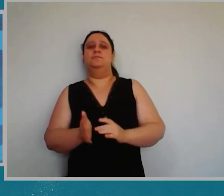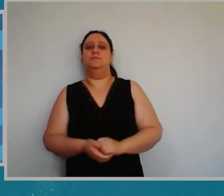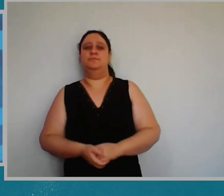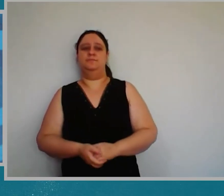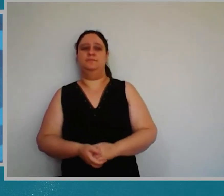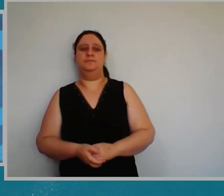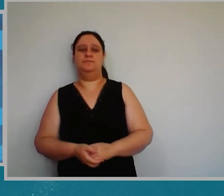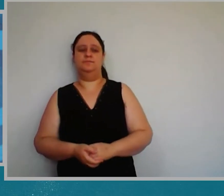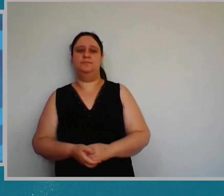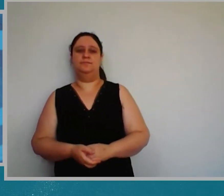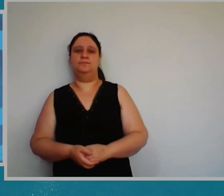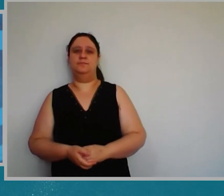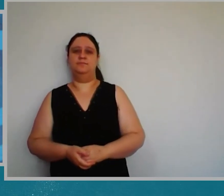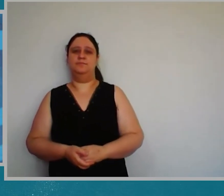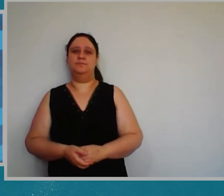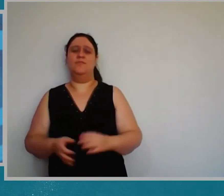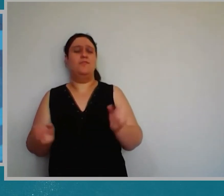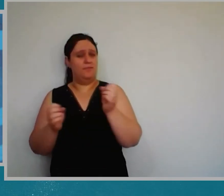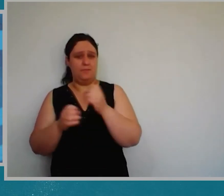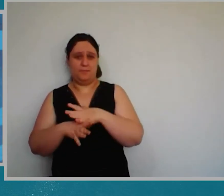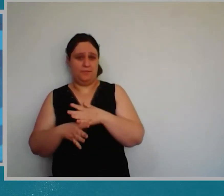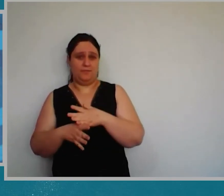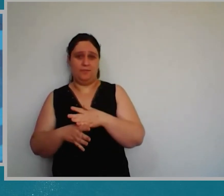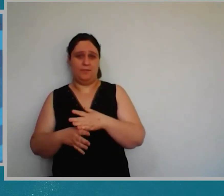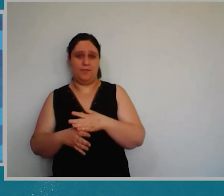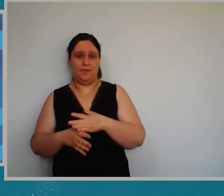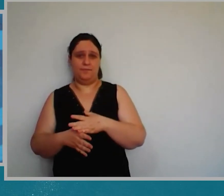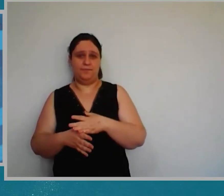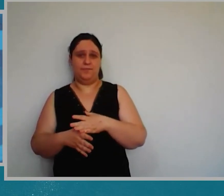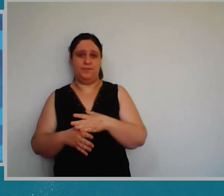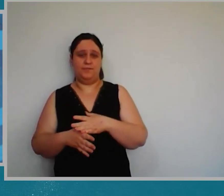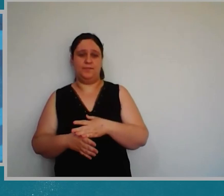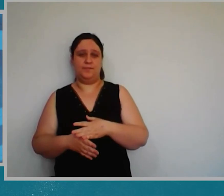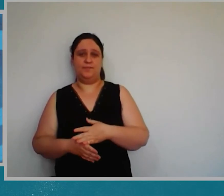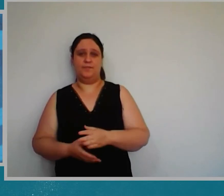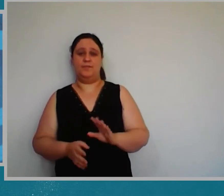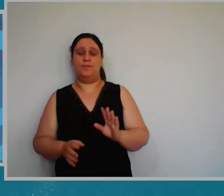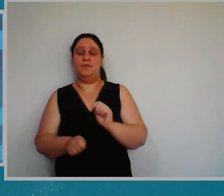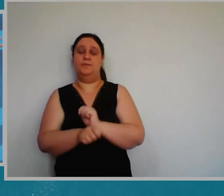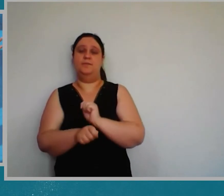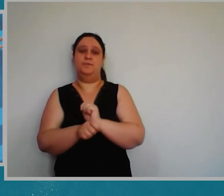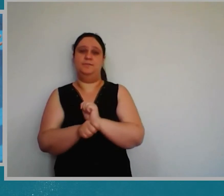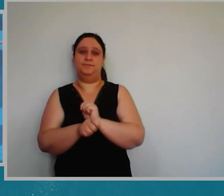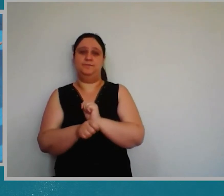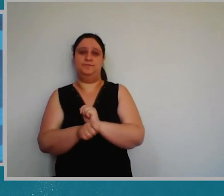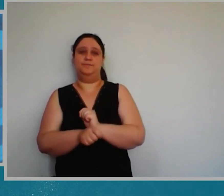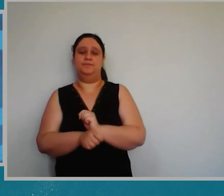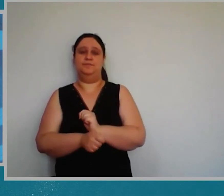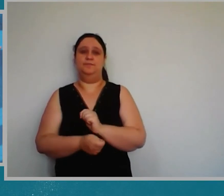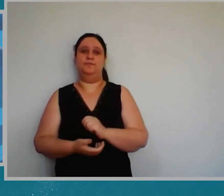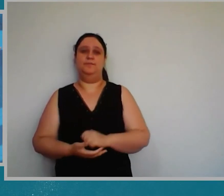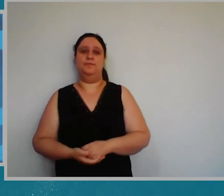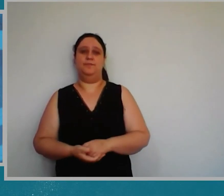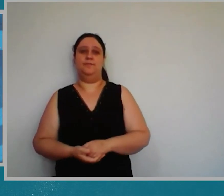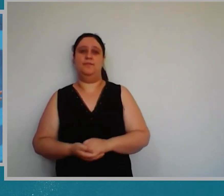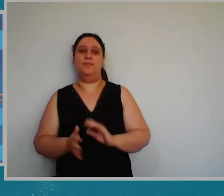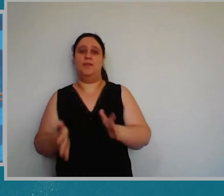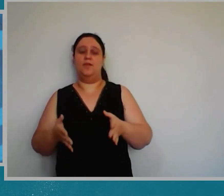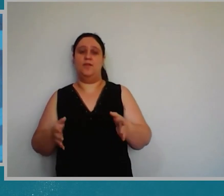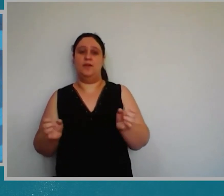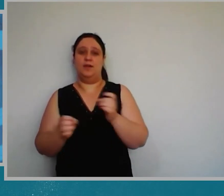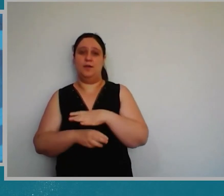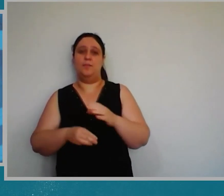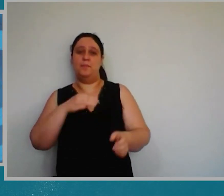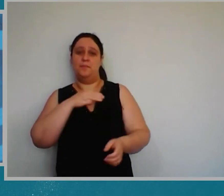mais continuar, eu vou parar. Irmãos, eu vou terminar o quê? Peraí. Vou terminar com Mateus 28, o último